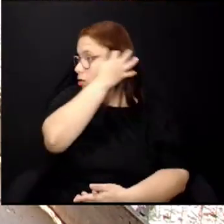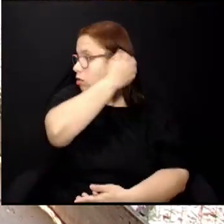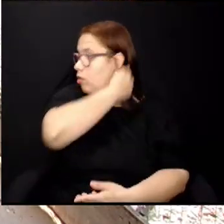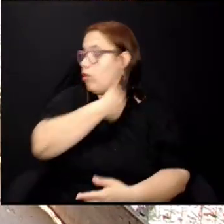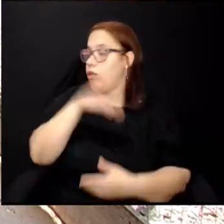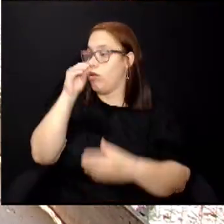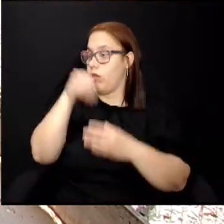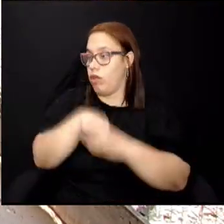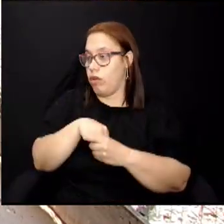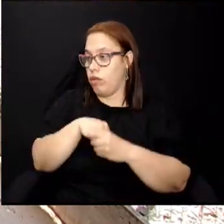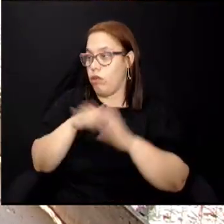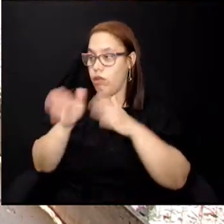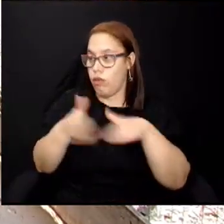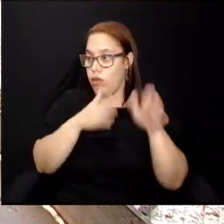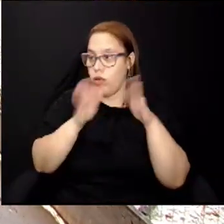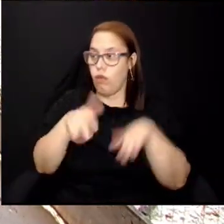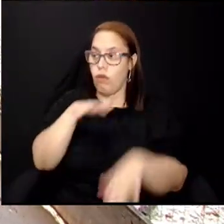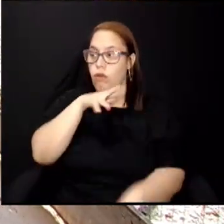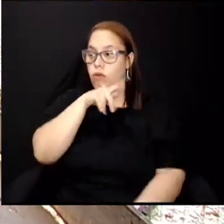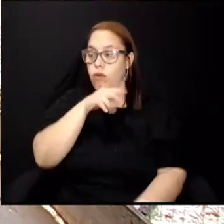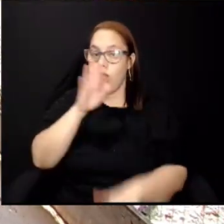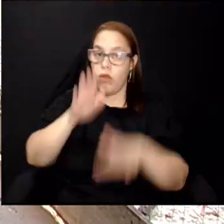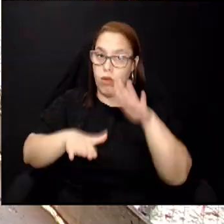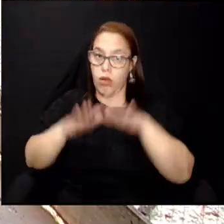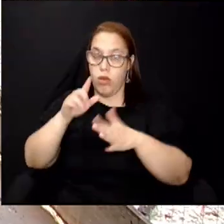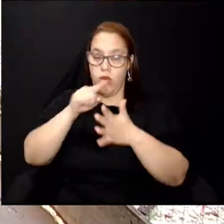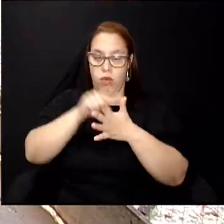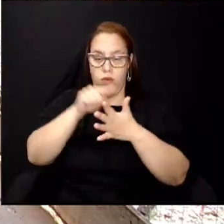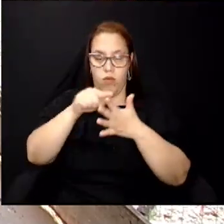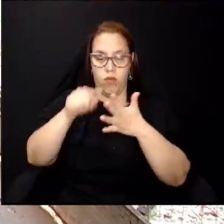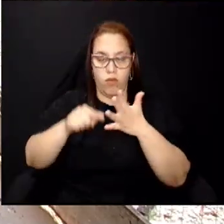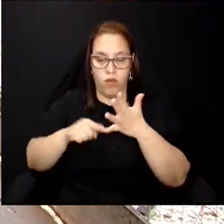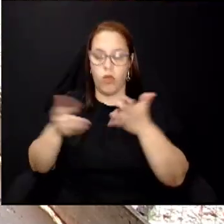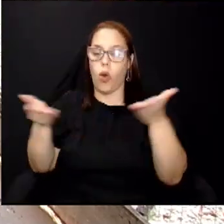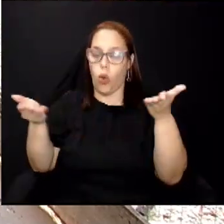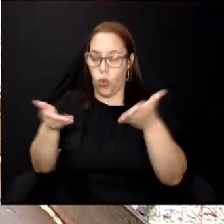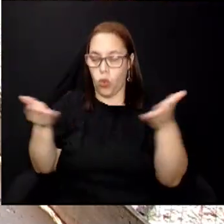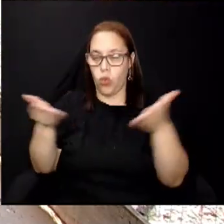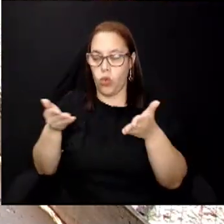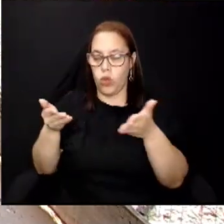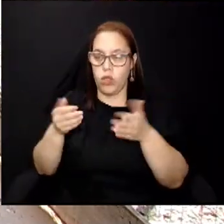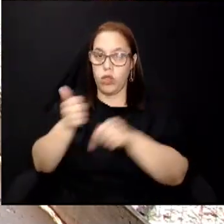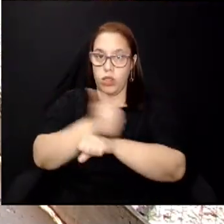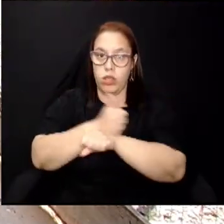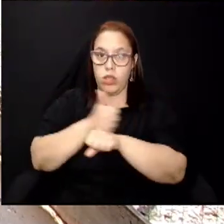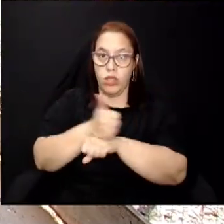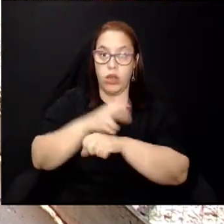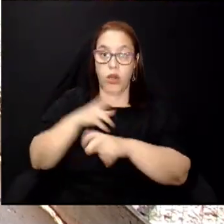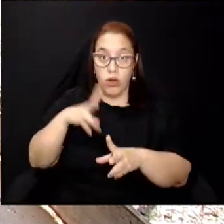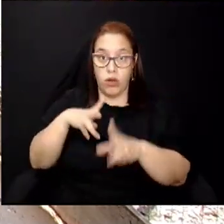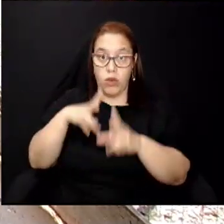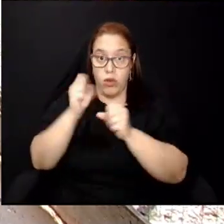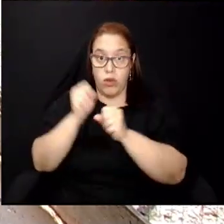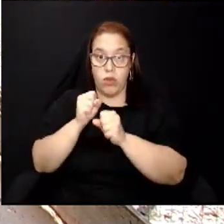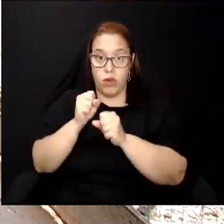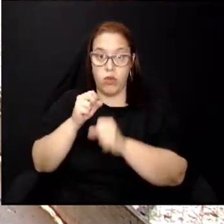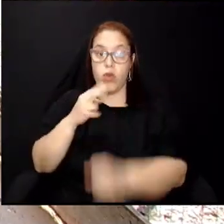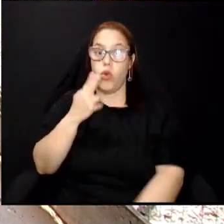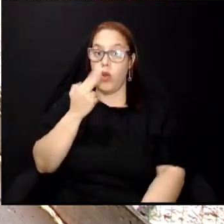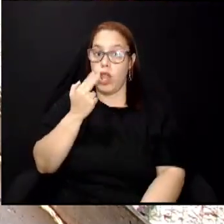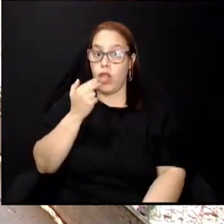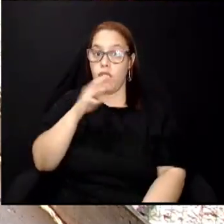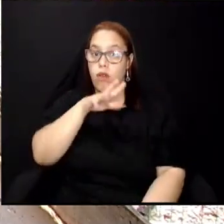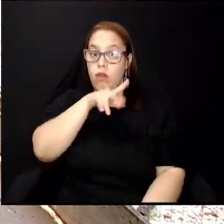gente trabalha em algumas vertentes. Hoje, né, atualmente, a profissão ela é muito forte na área de nutrição animal, muito